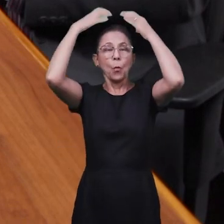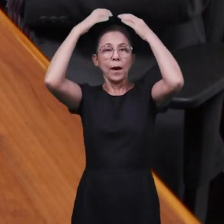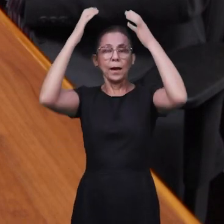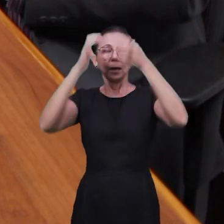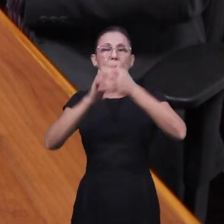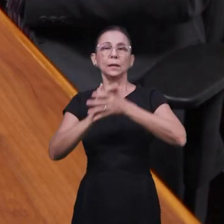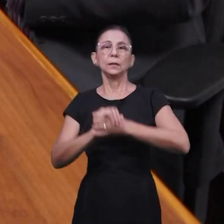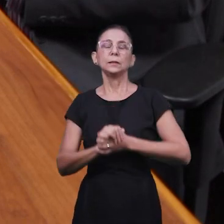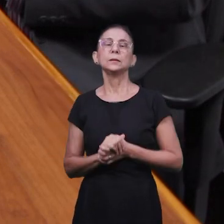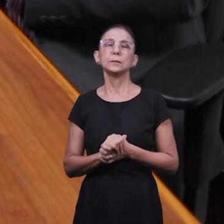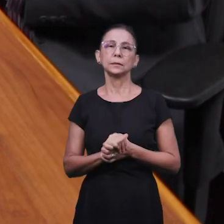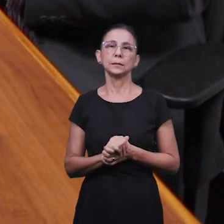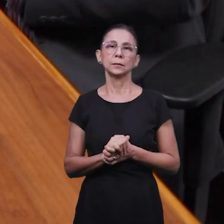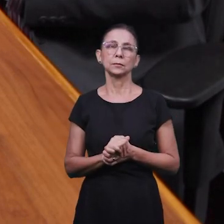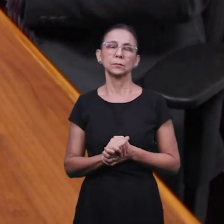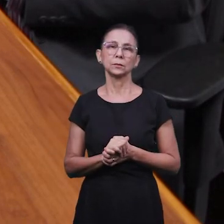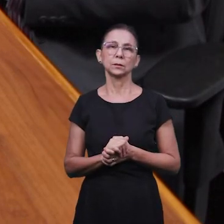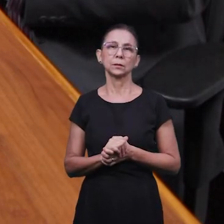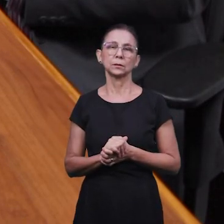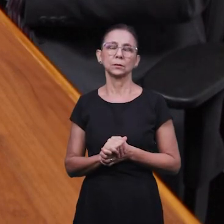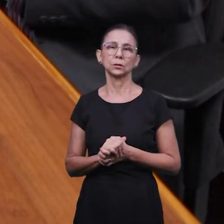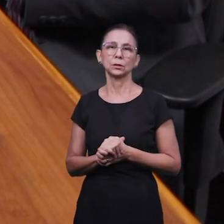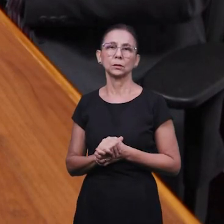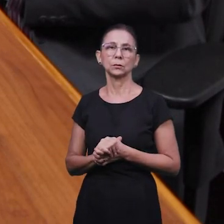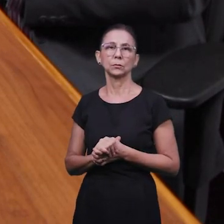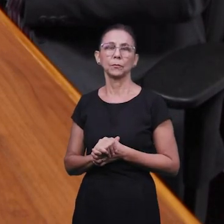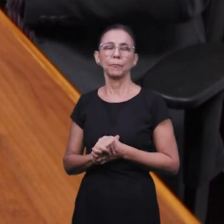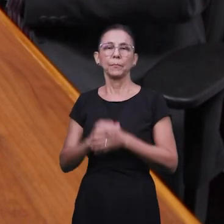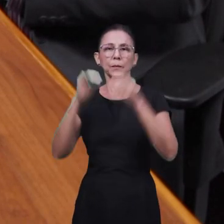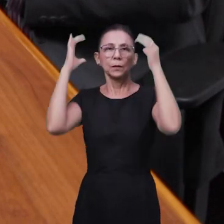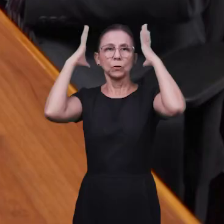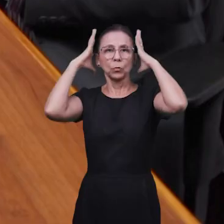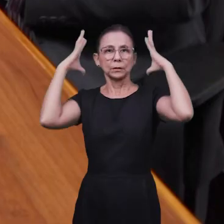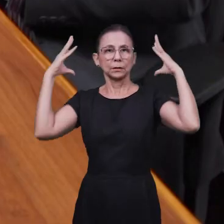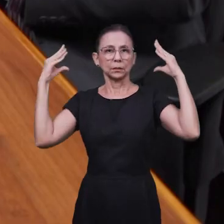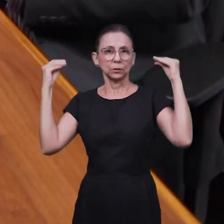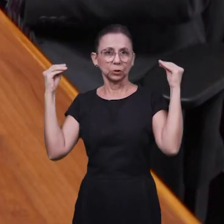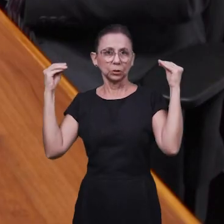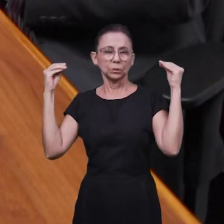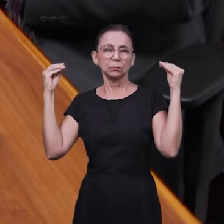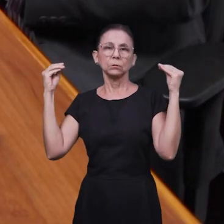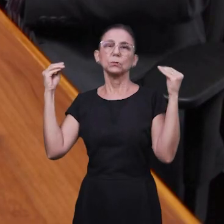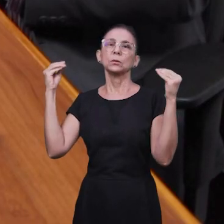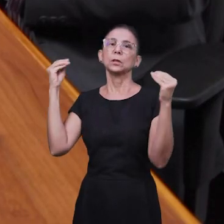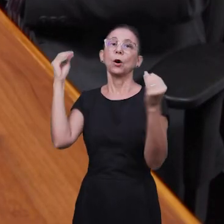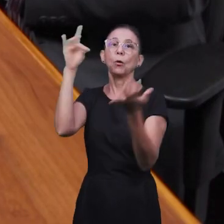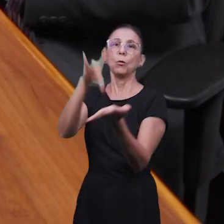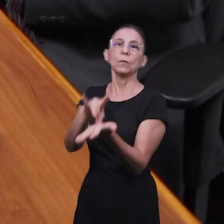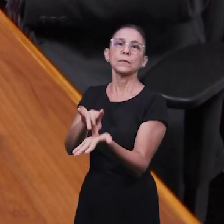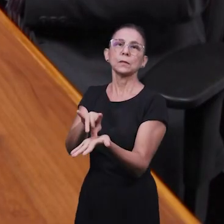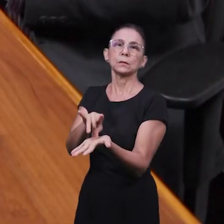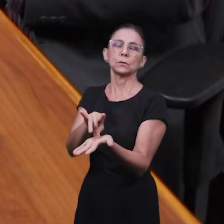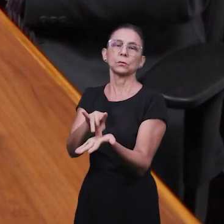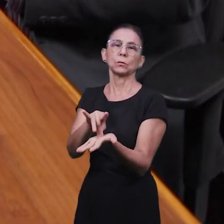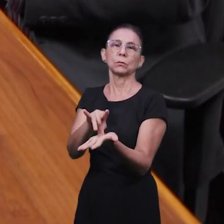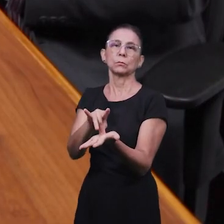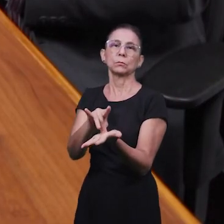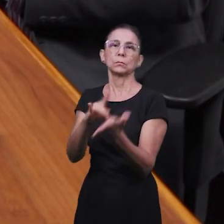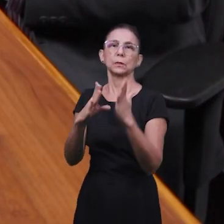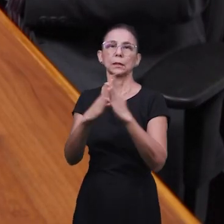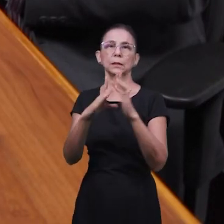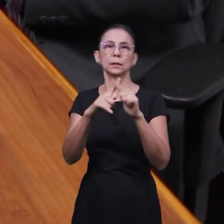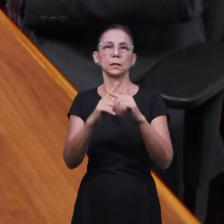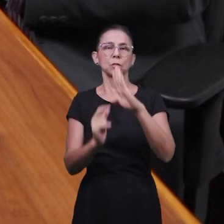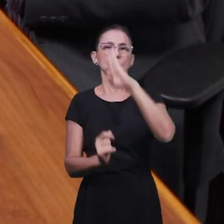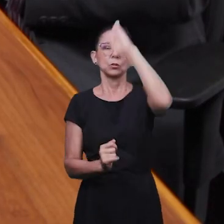oficializou a igreja cristã como a igreja ali de Roma, a igreja